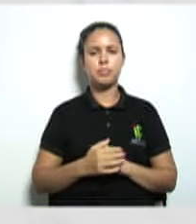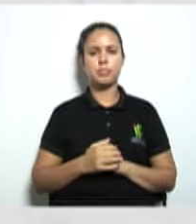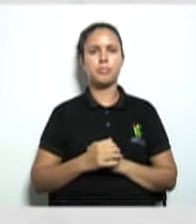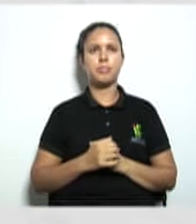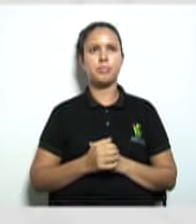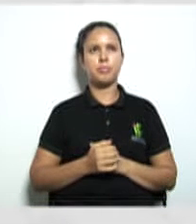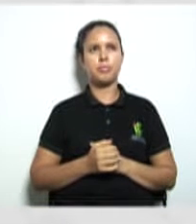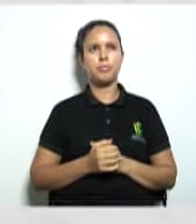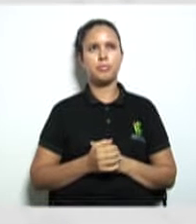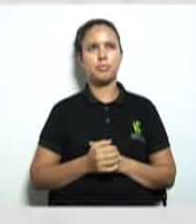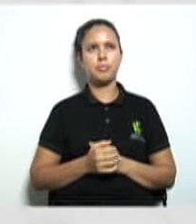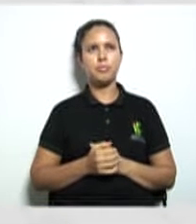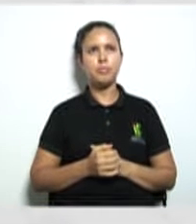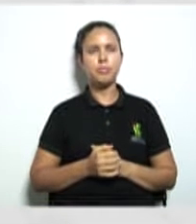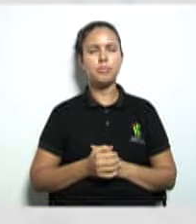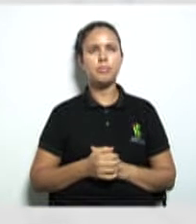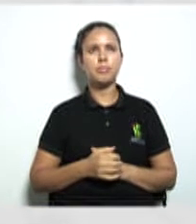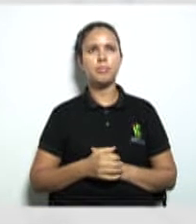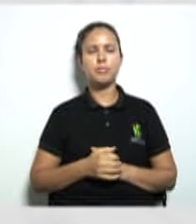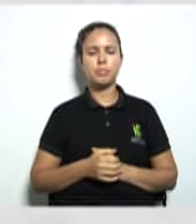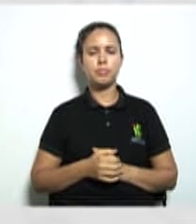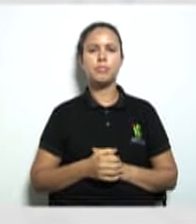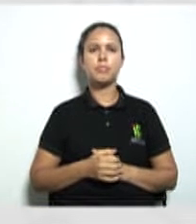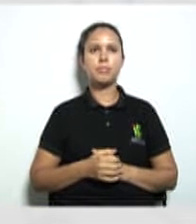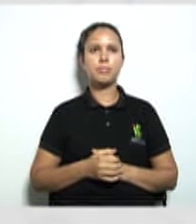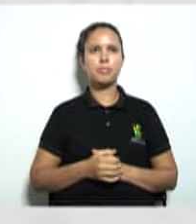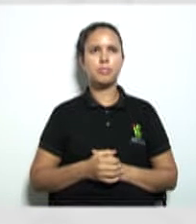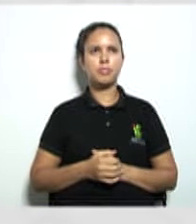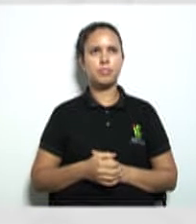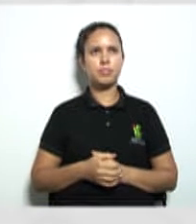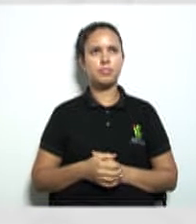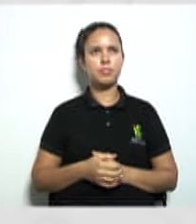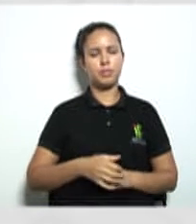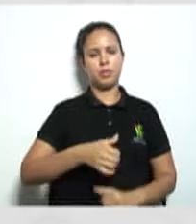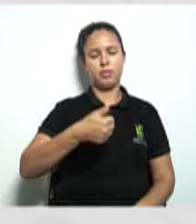Vamos lá. Primeiro, vamos falar do princípio da adesão